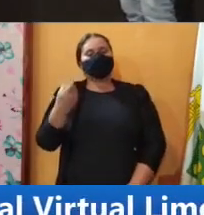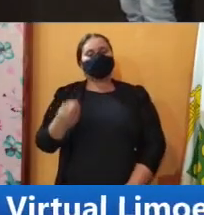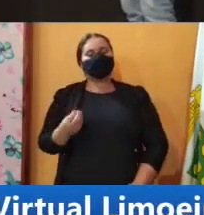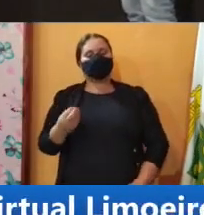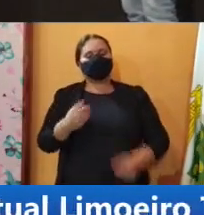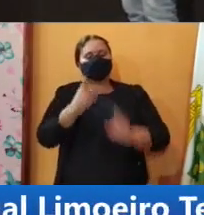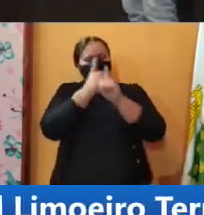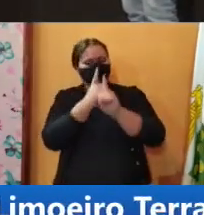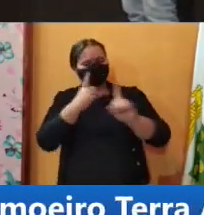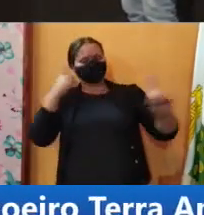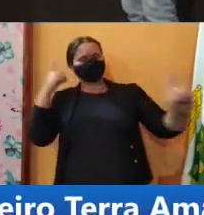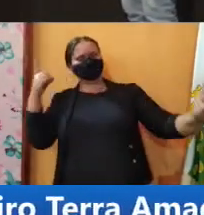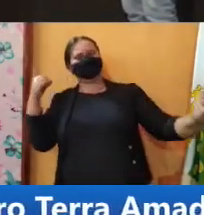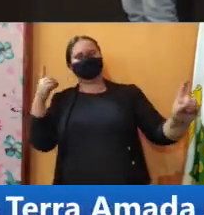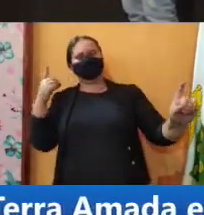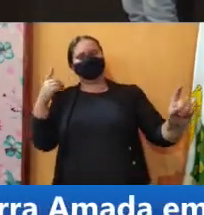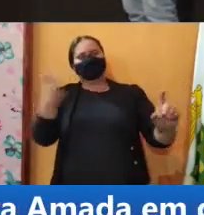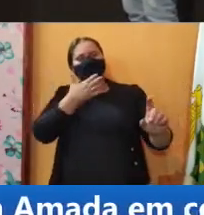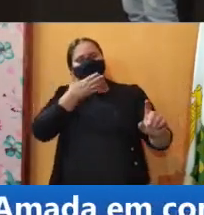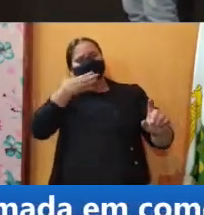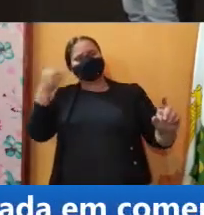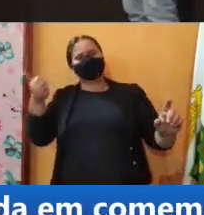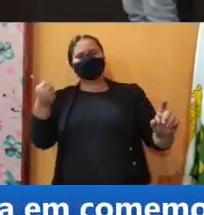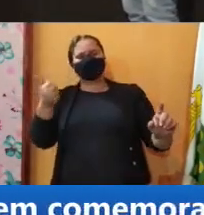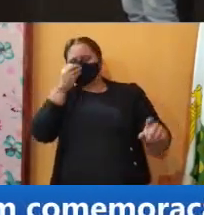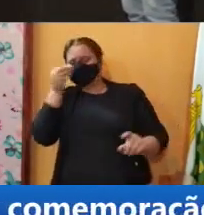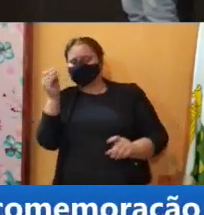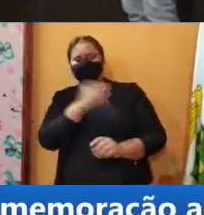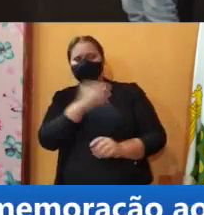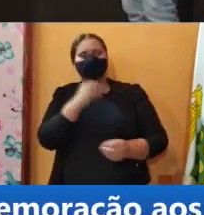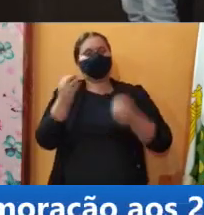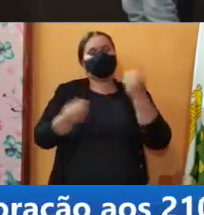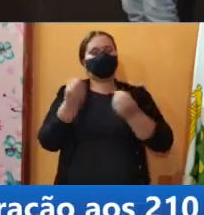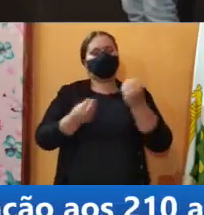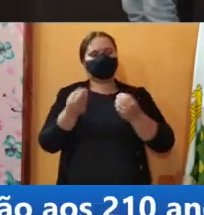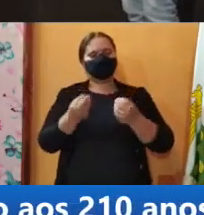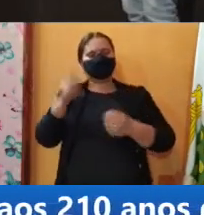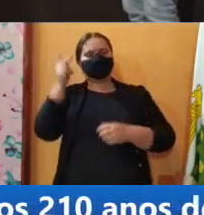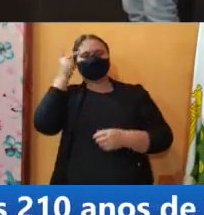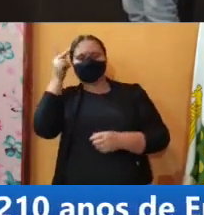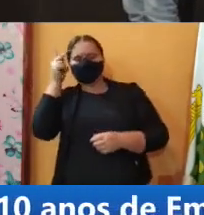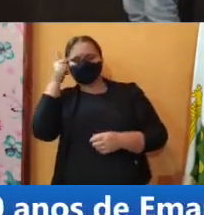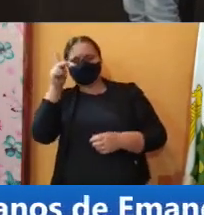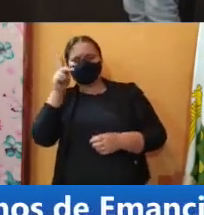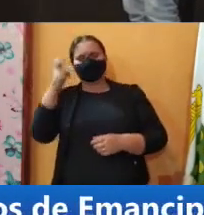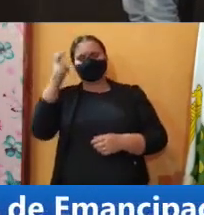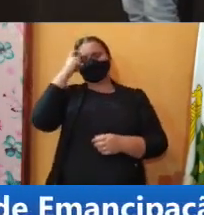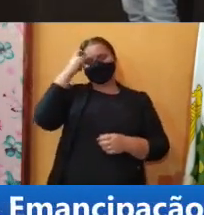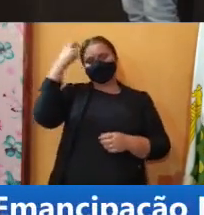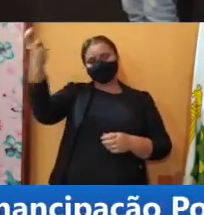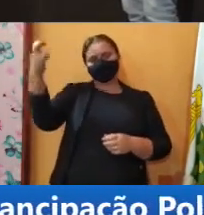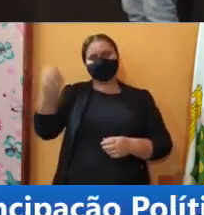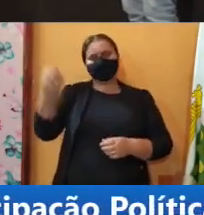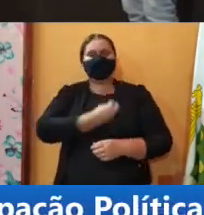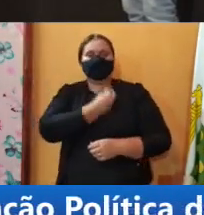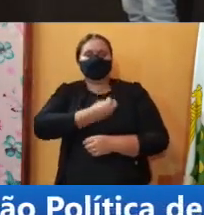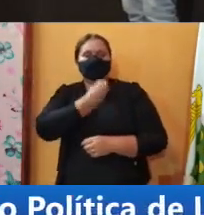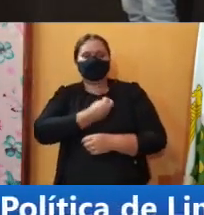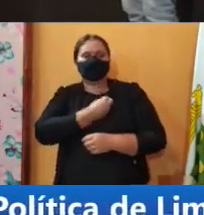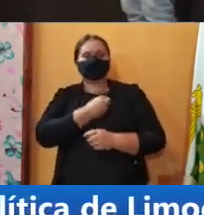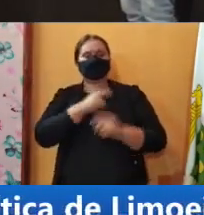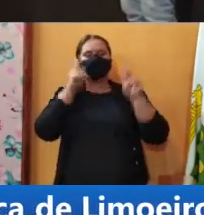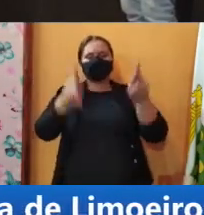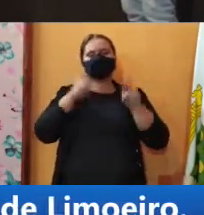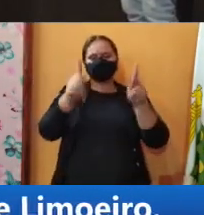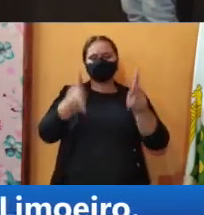escanteia aquilo que a gente tem de melhor, aquilo que a gente tem de mais bonito, que é a nossa história, que é a nossa cultura, a vida do nosso povo.